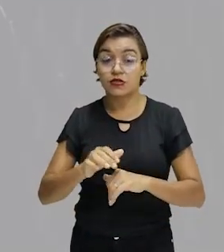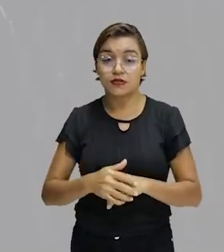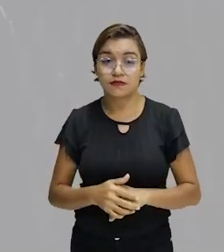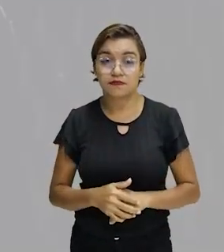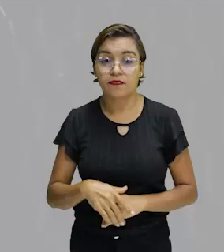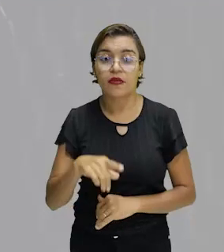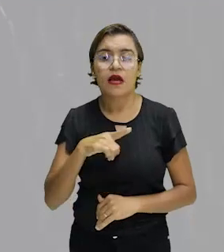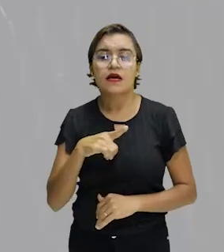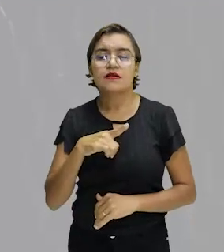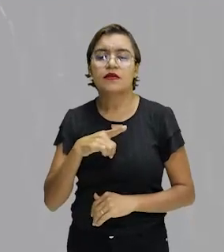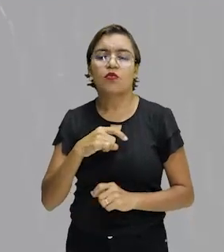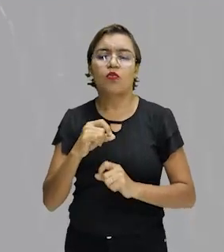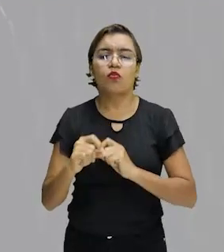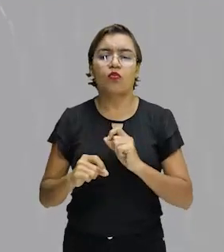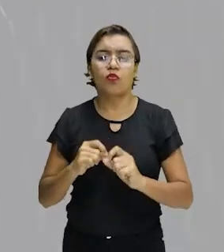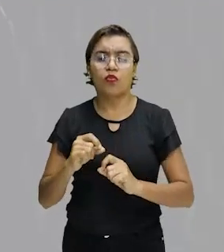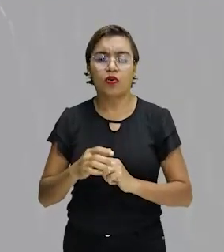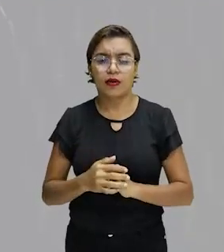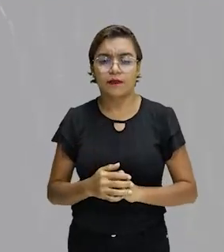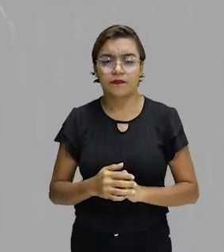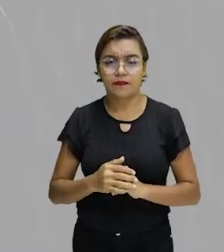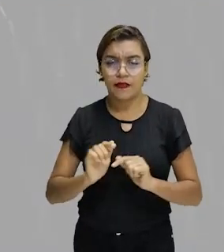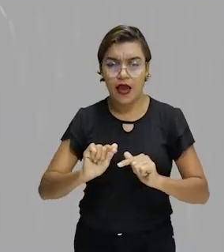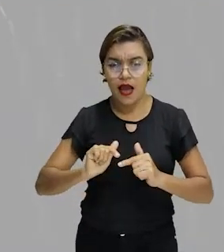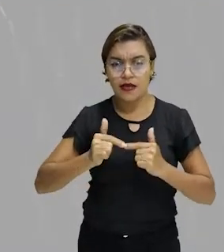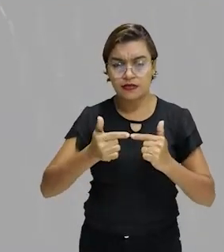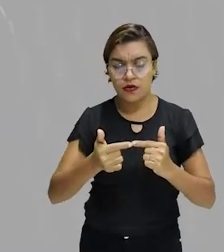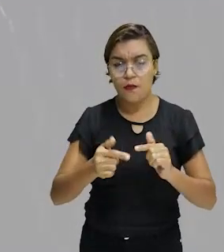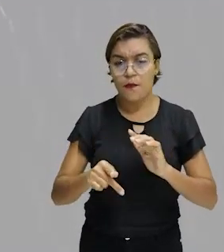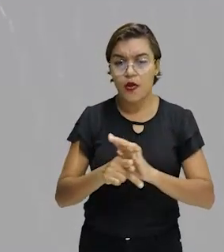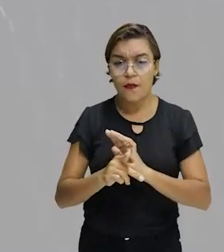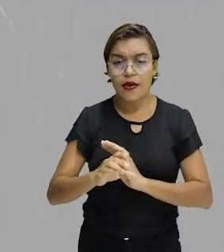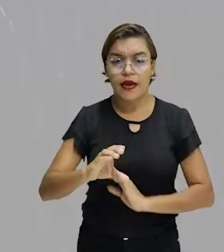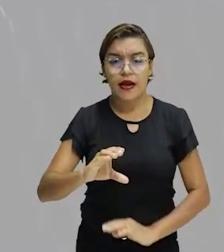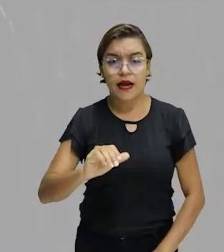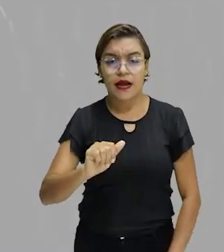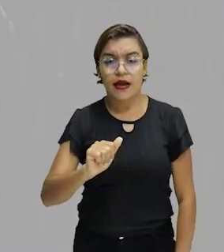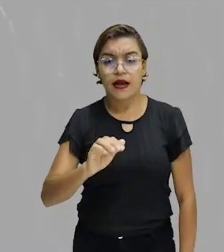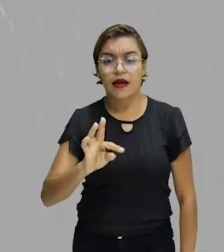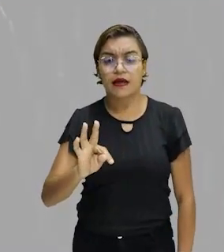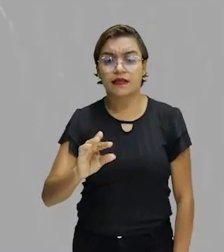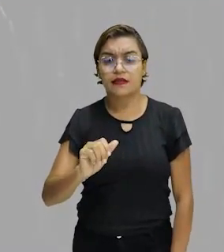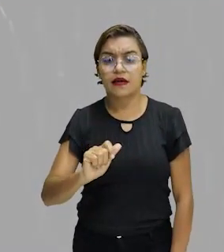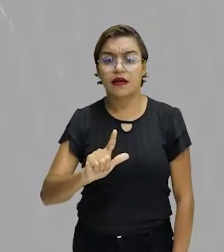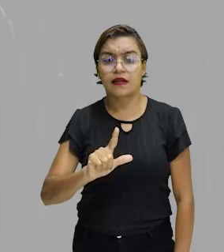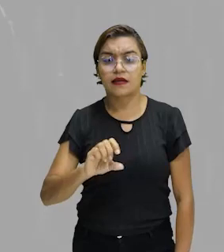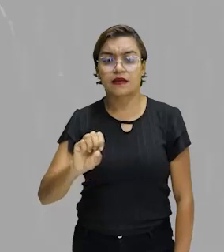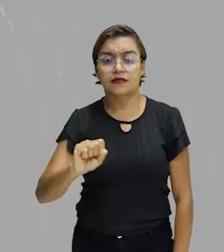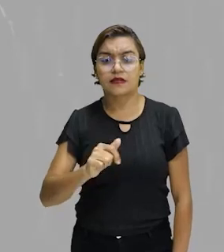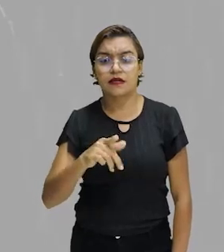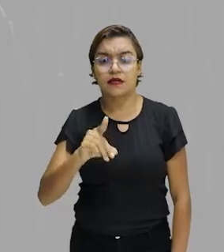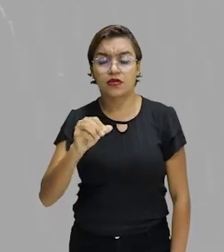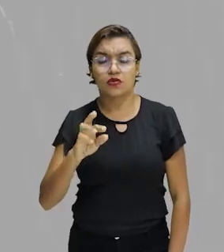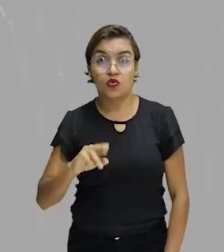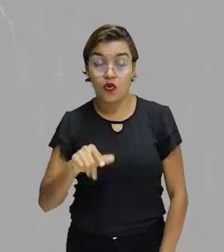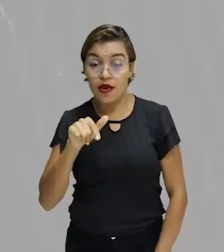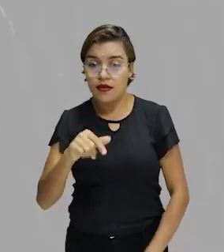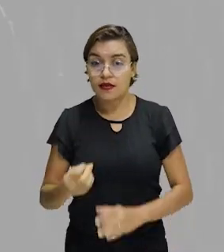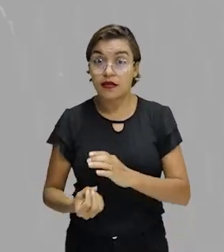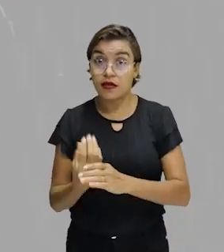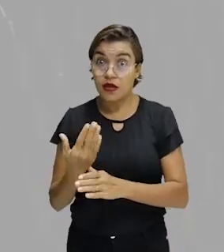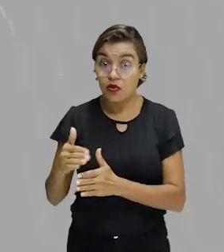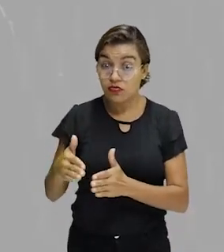energética. Ela está muito ligada à ação dos catalisadores. O catalisador ele vai gerar um caminho alternativo